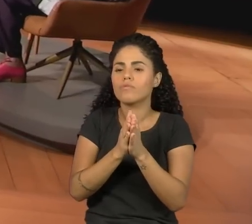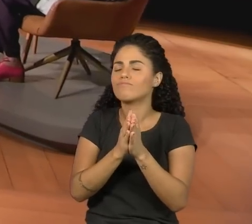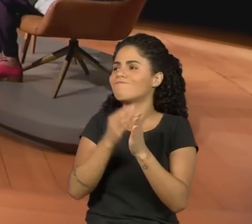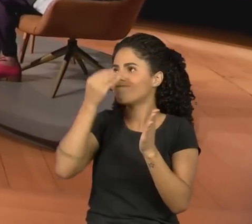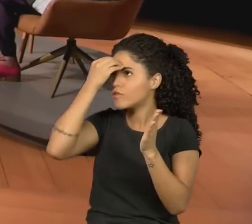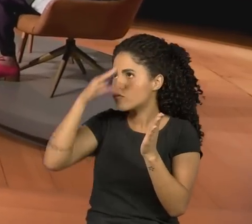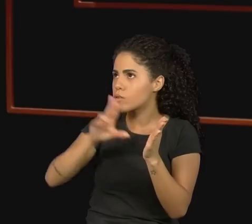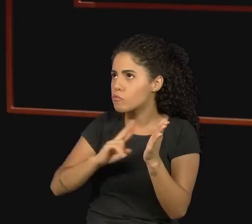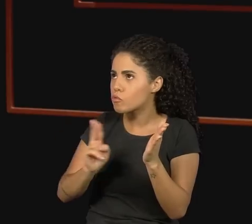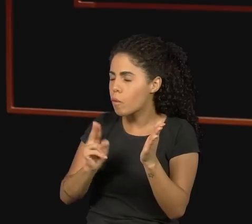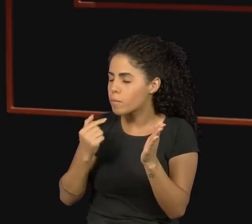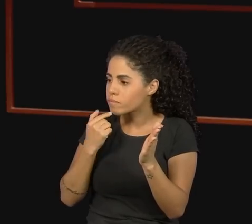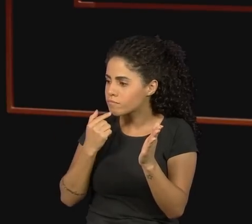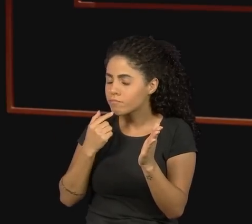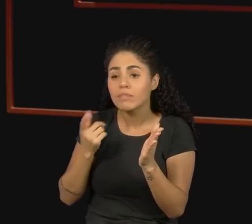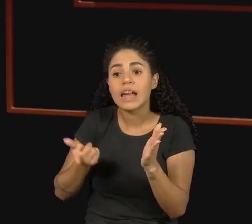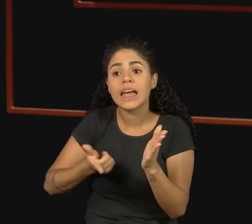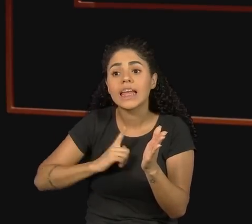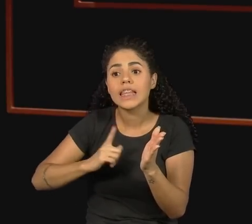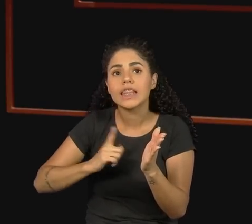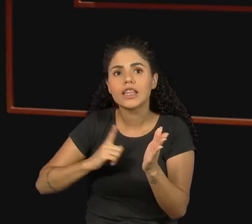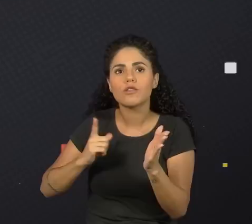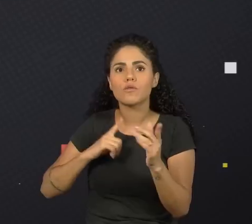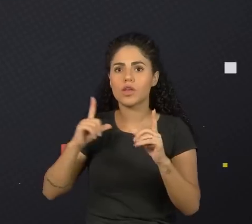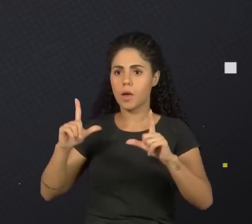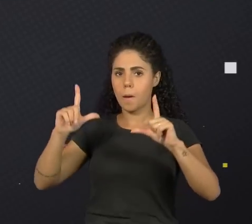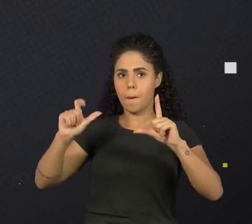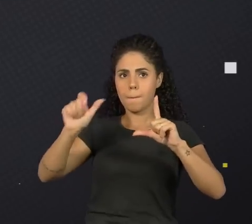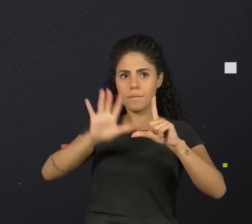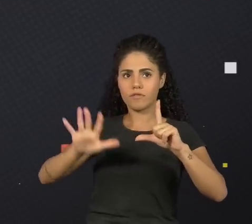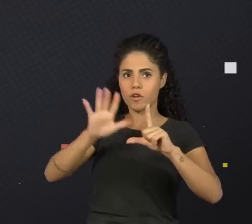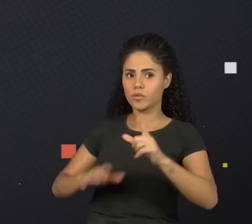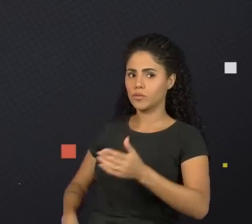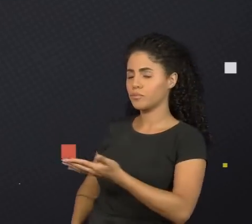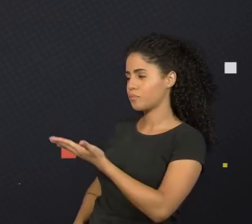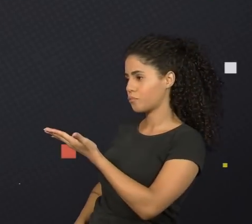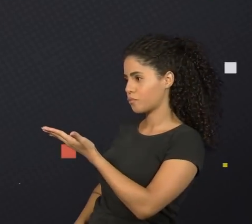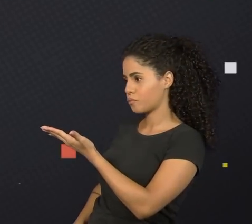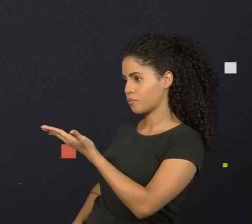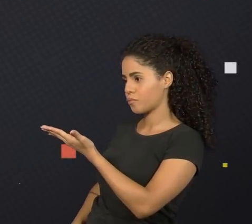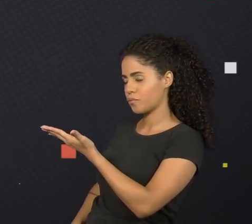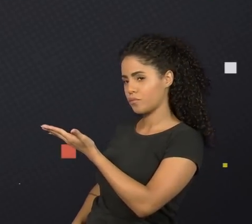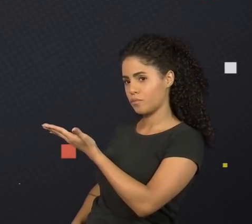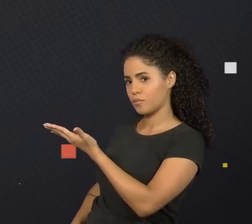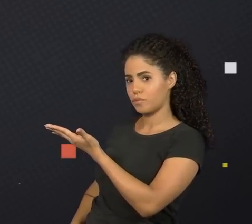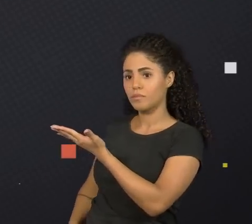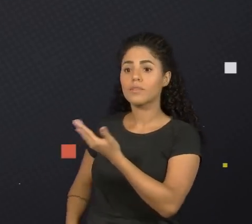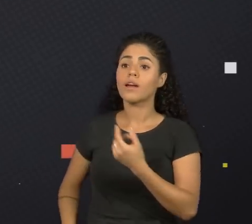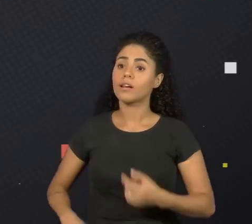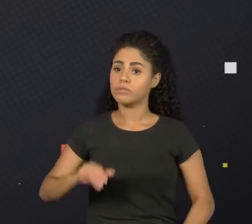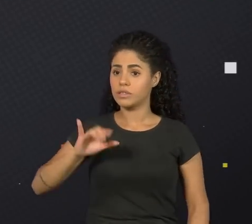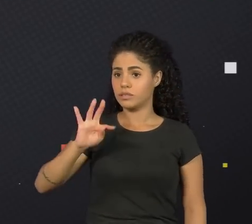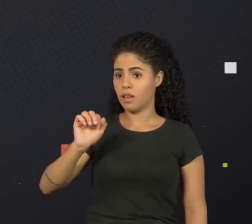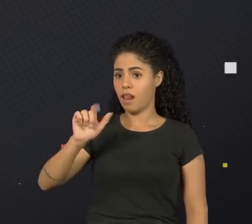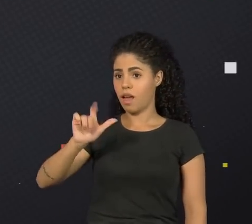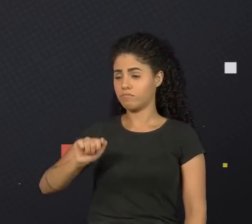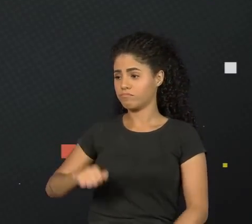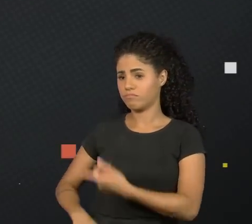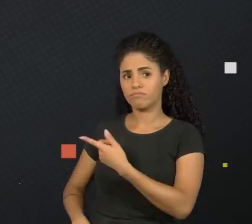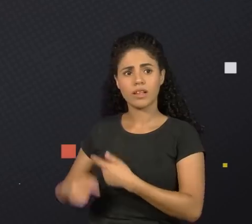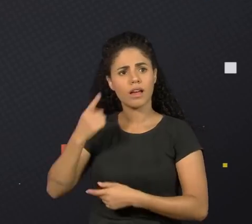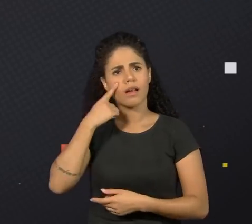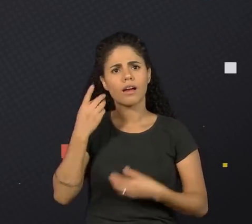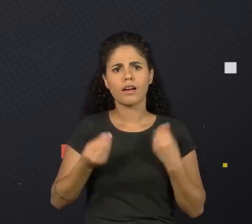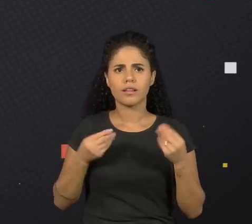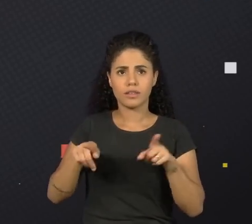autor, tem uma foto de Ítala, vestida de branco, né, linda, e